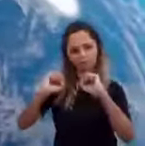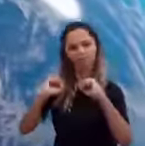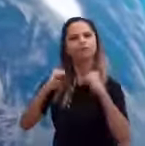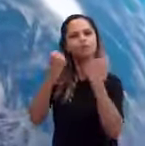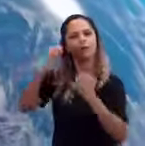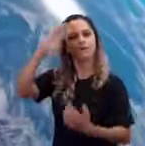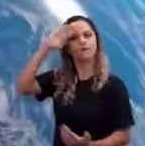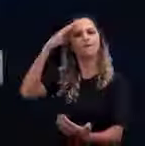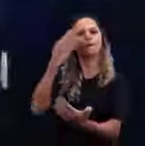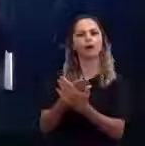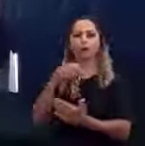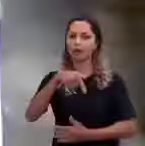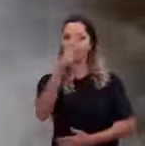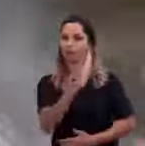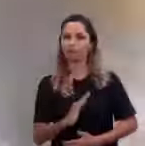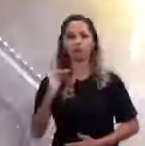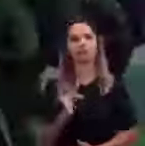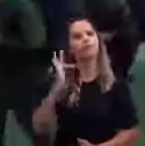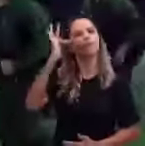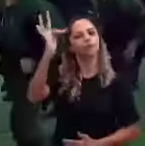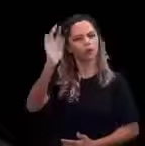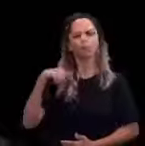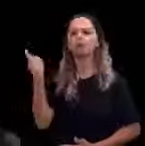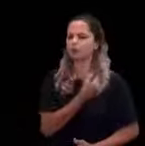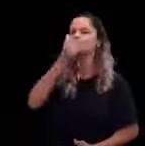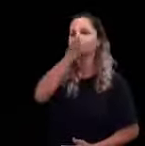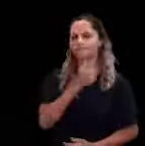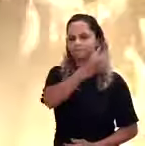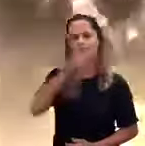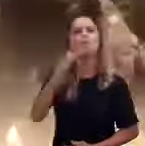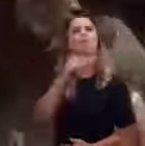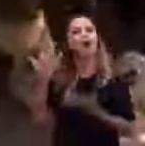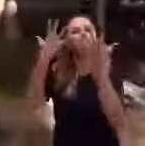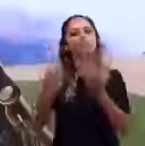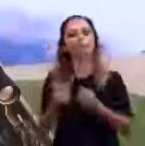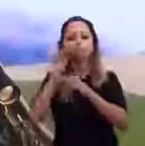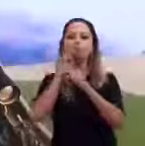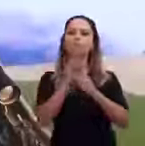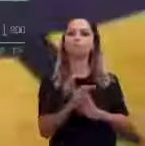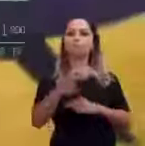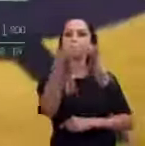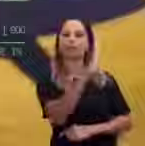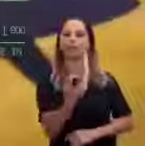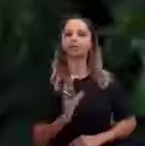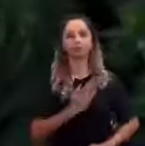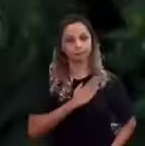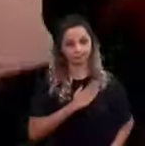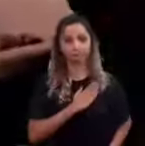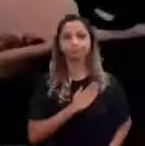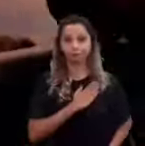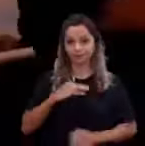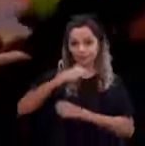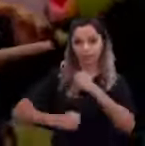nacionais. Pois somos um povo honrado, de fé inabalável no futuro do Brasil, capaz de